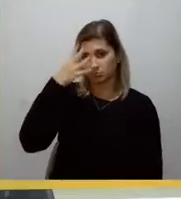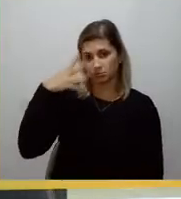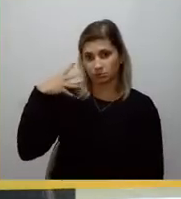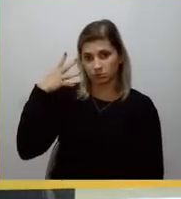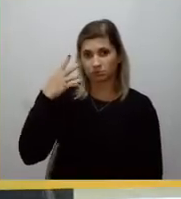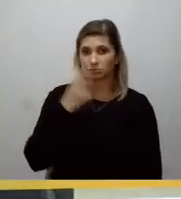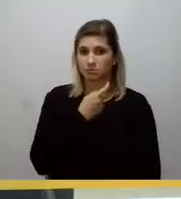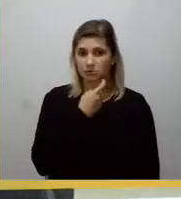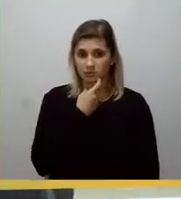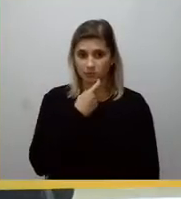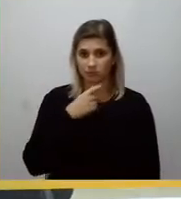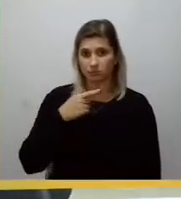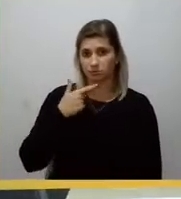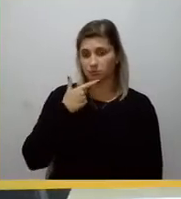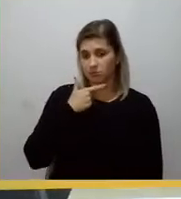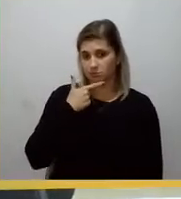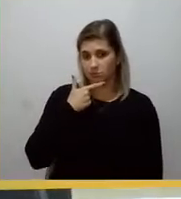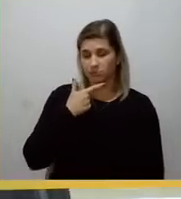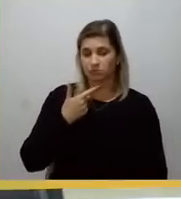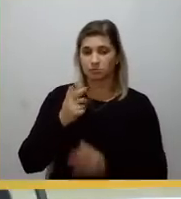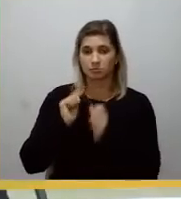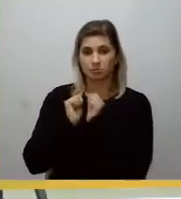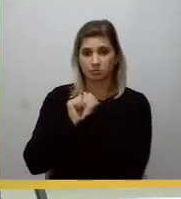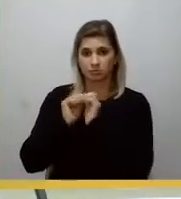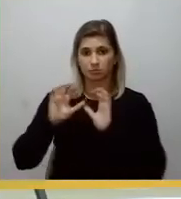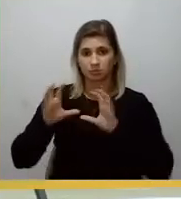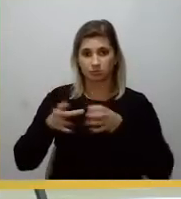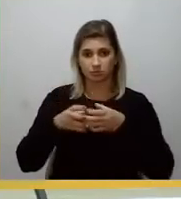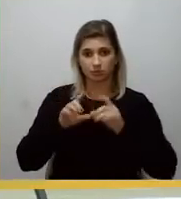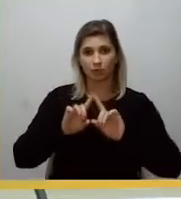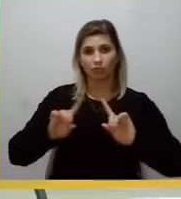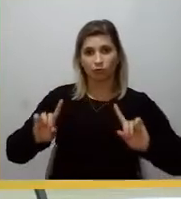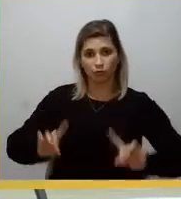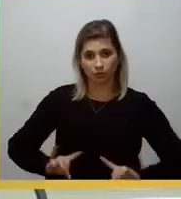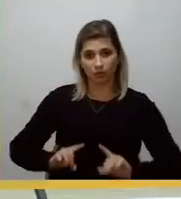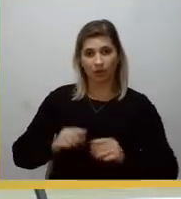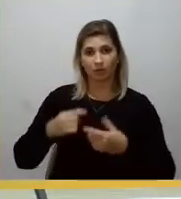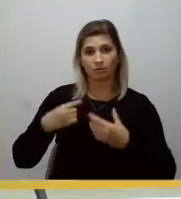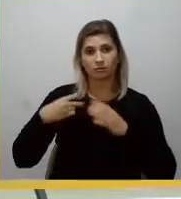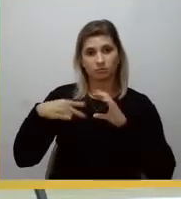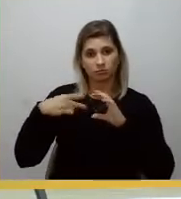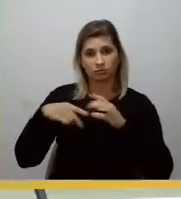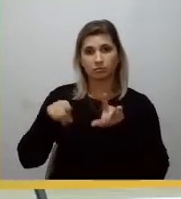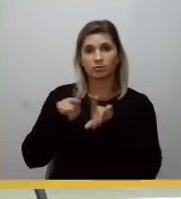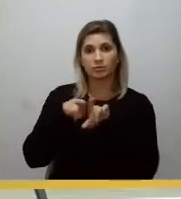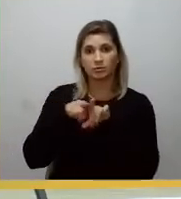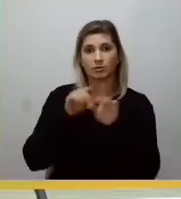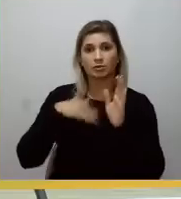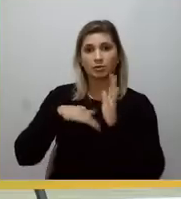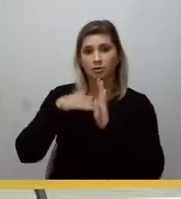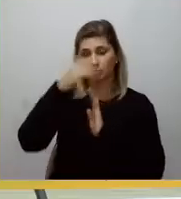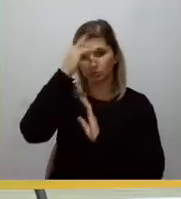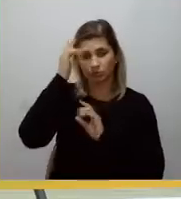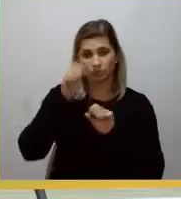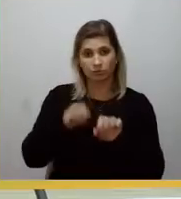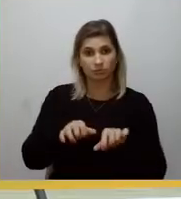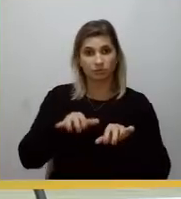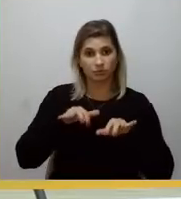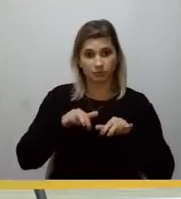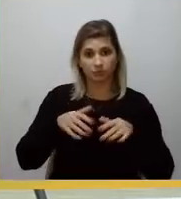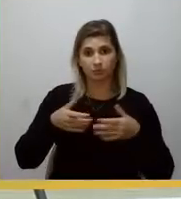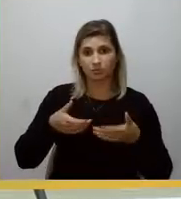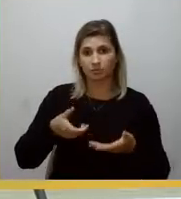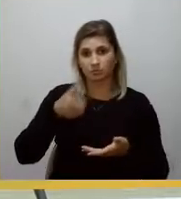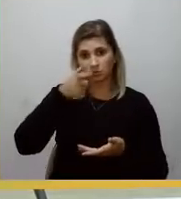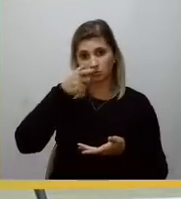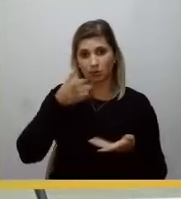Suzana e vereador Enio, todos os funcionários dessa casa legislativa, todas as pessoas também que estão no plenário e nos dão um bom público para uma tarde